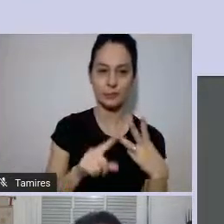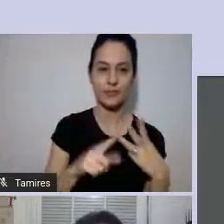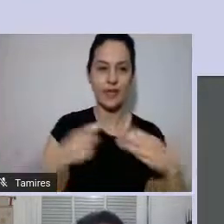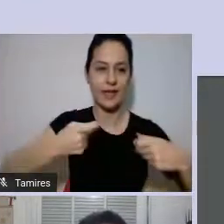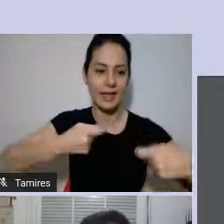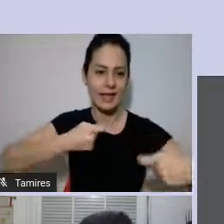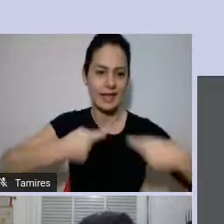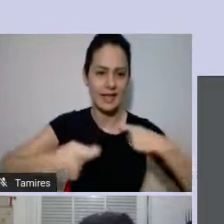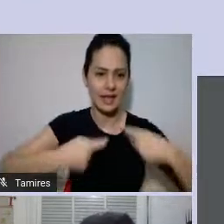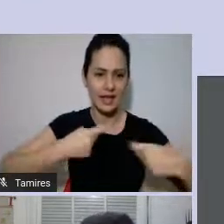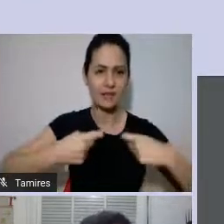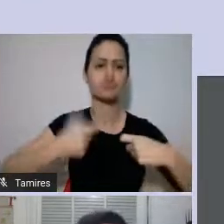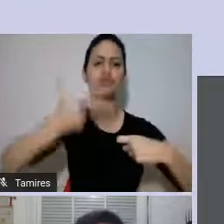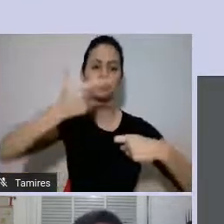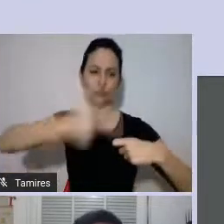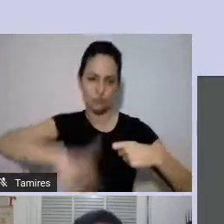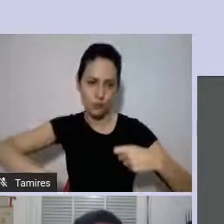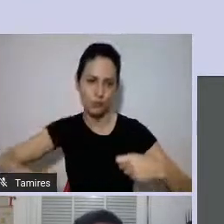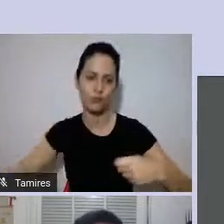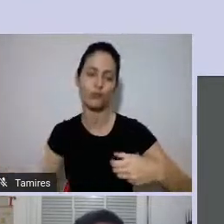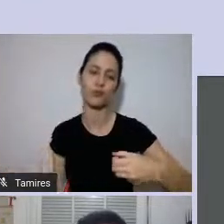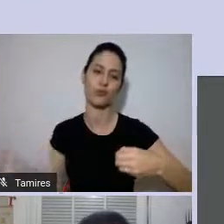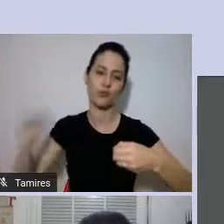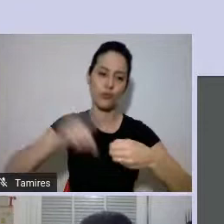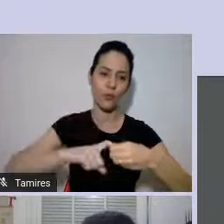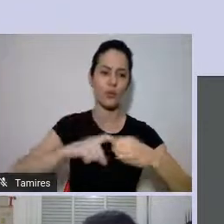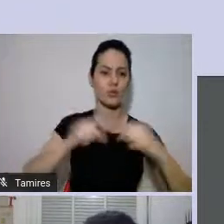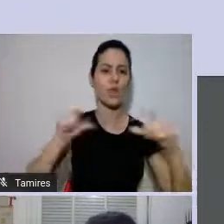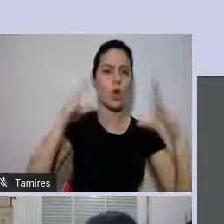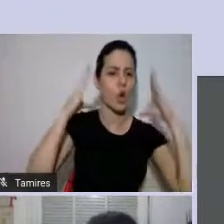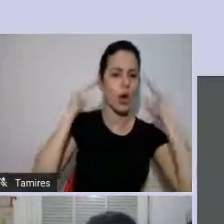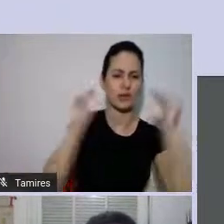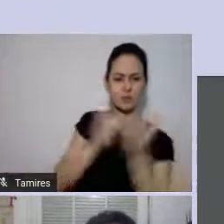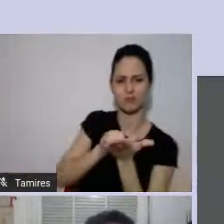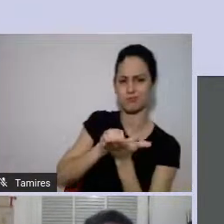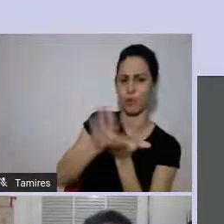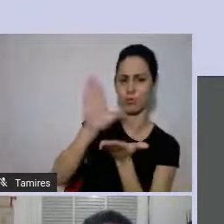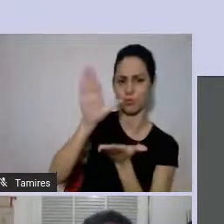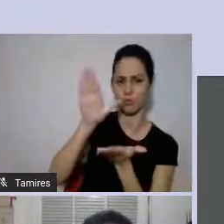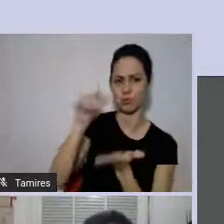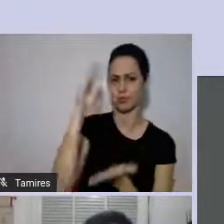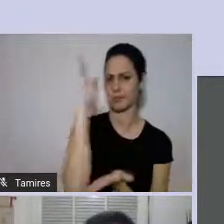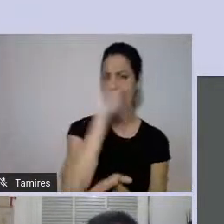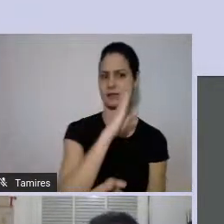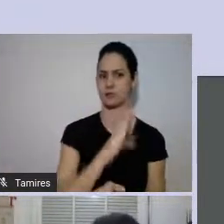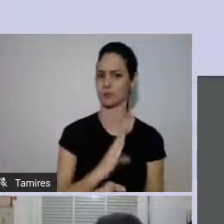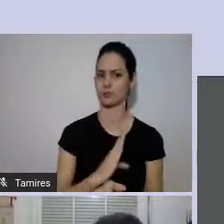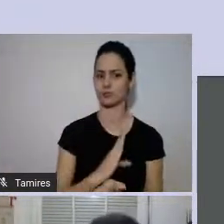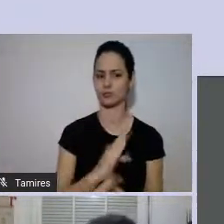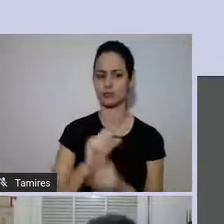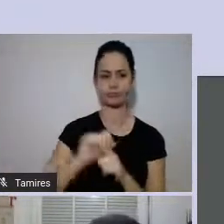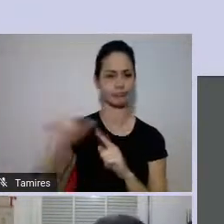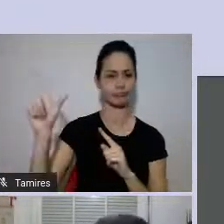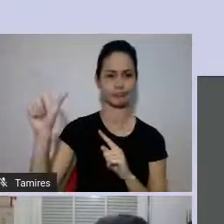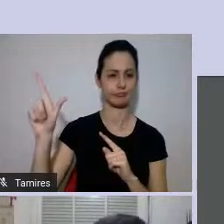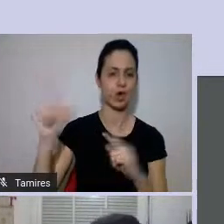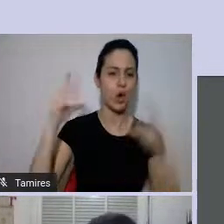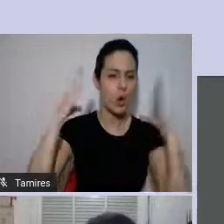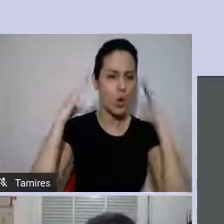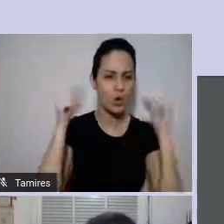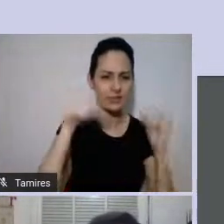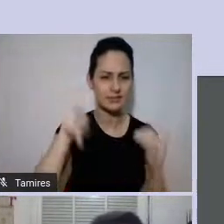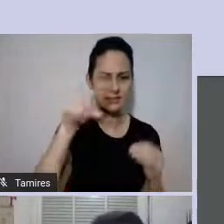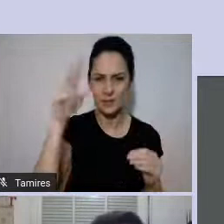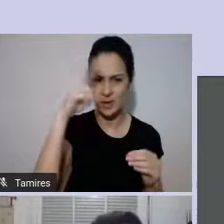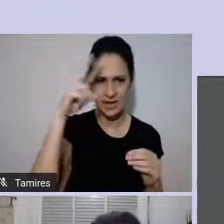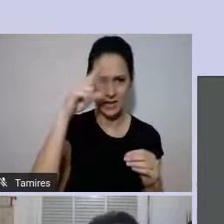de Retomada, quando os holandeses são expulsos do Brasil. Os holandeses, para quem não se lembra,